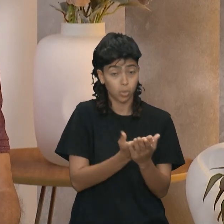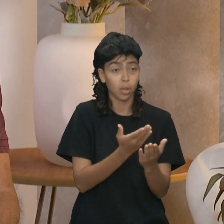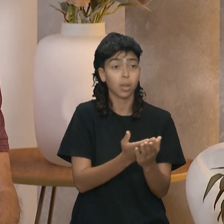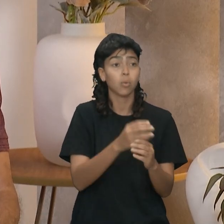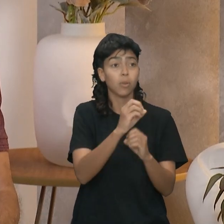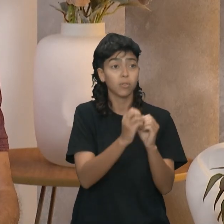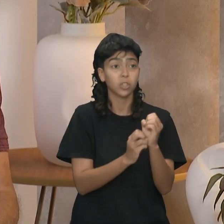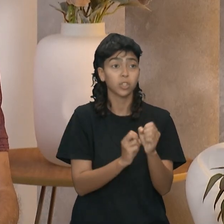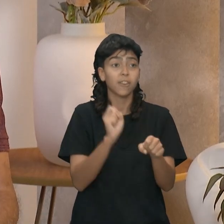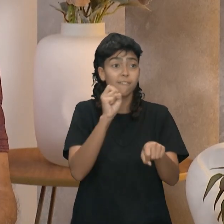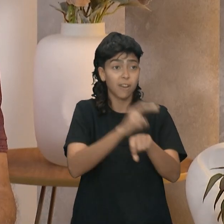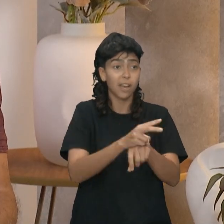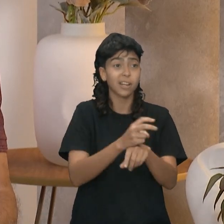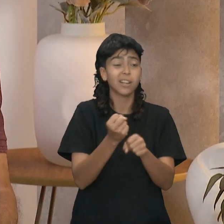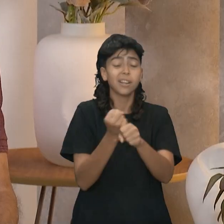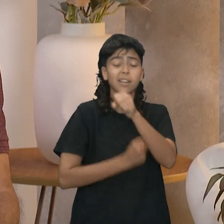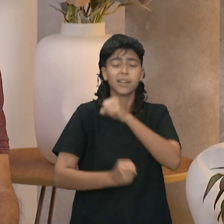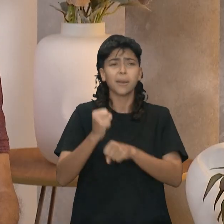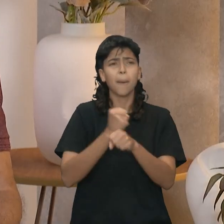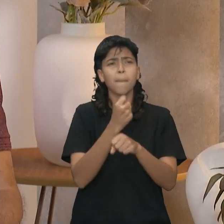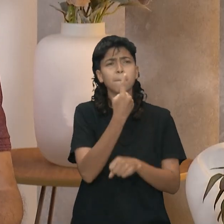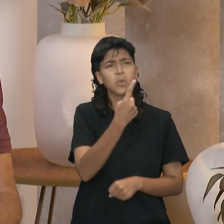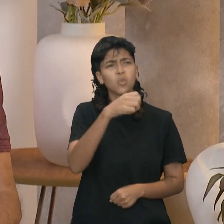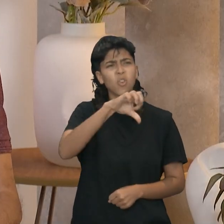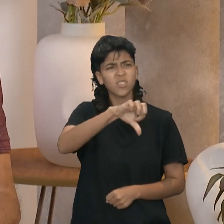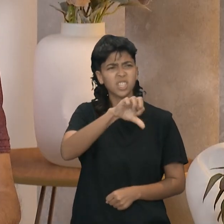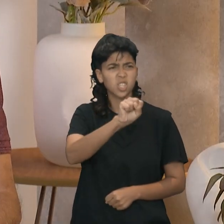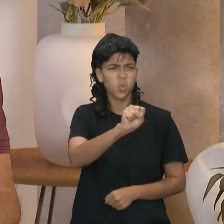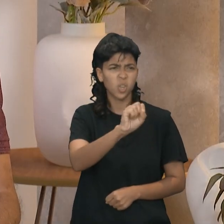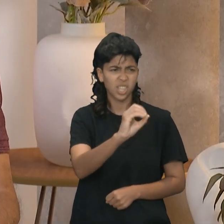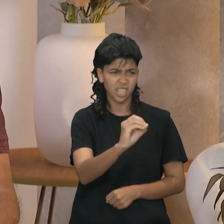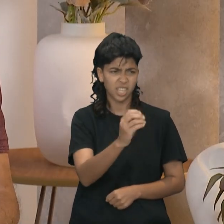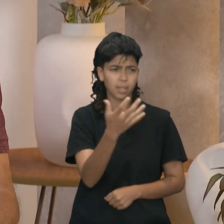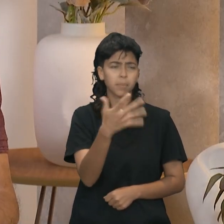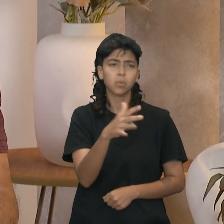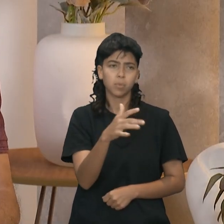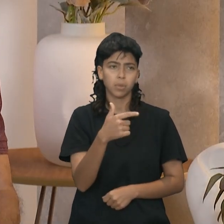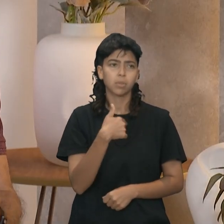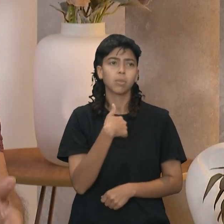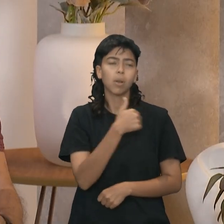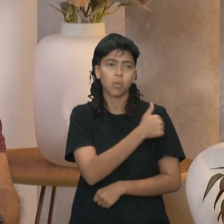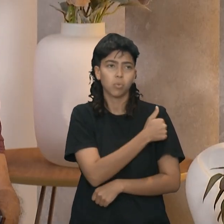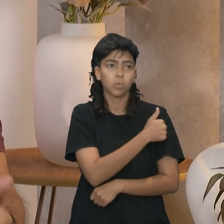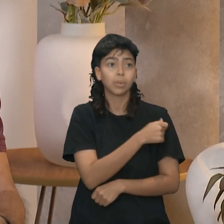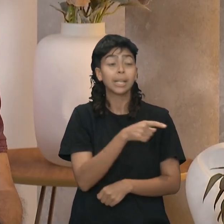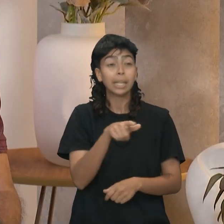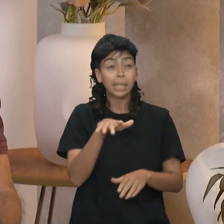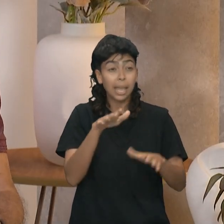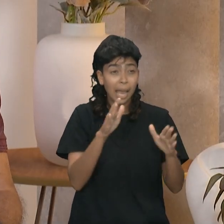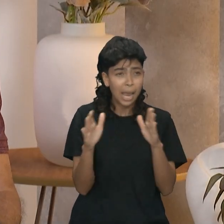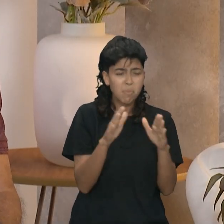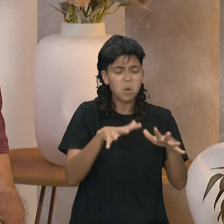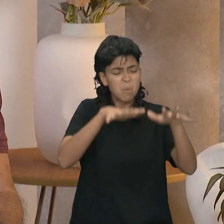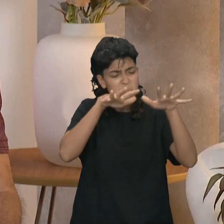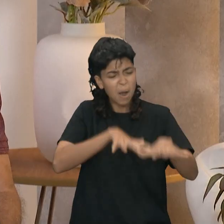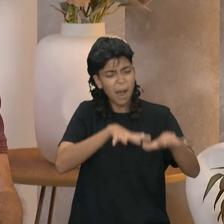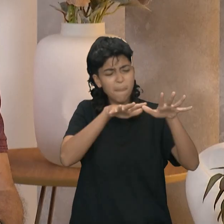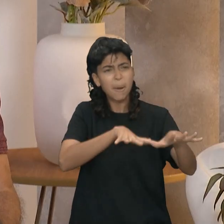né? Tive um período muito intenso, né, no movimento estudantil, Centro Acadêmico de História,